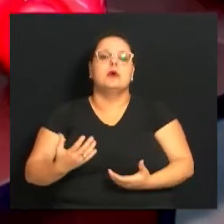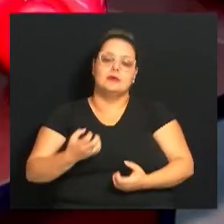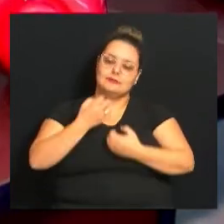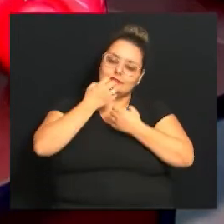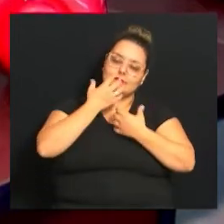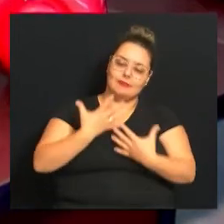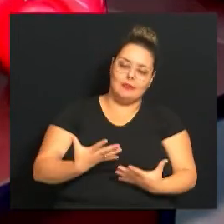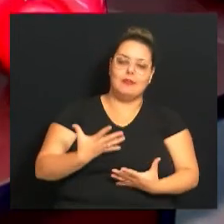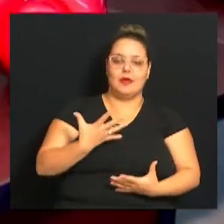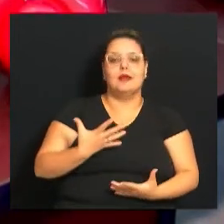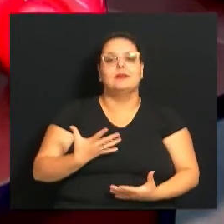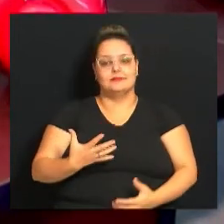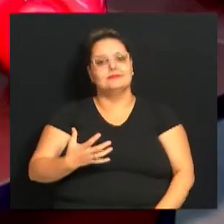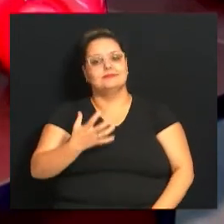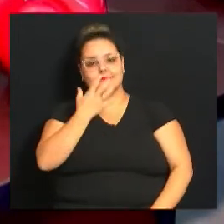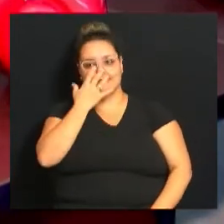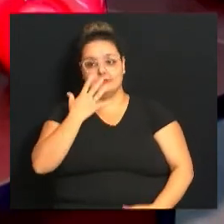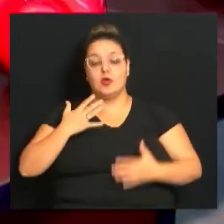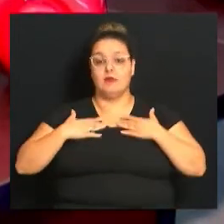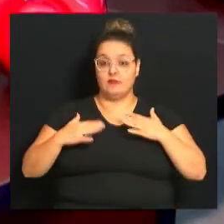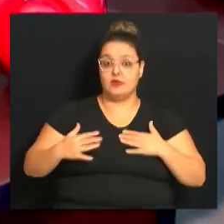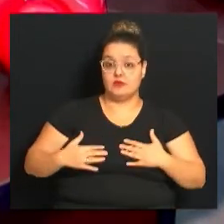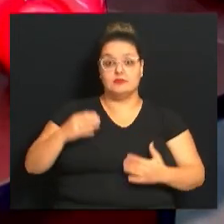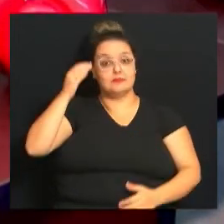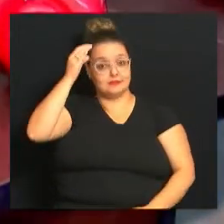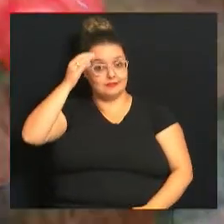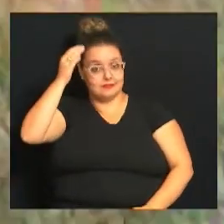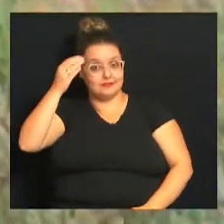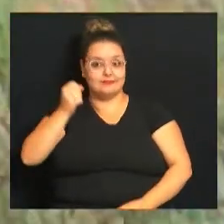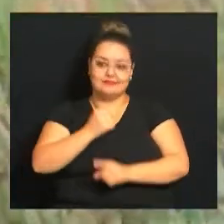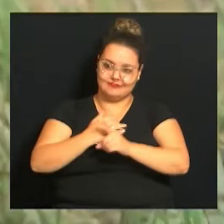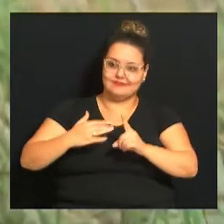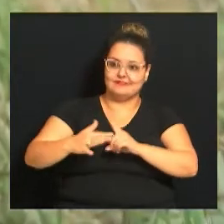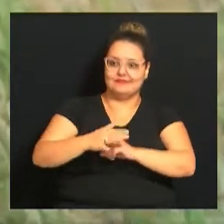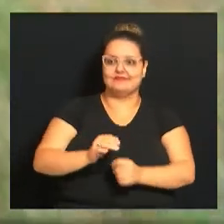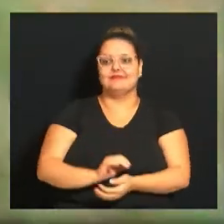de passeio, para a questão física, cognitiva e social.